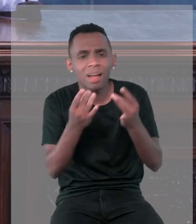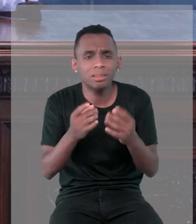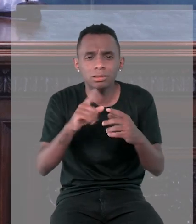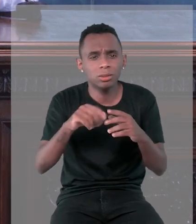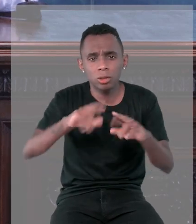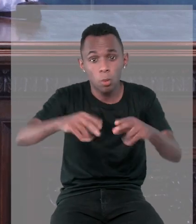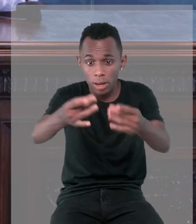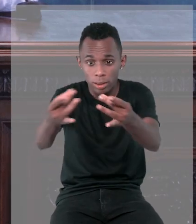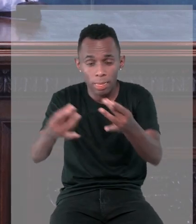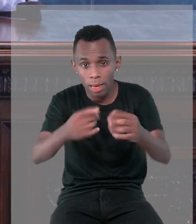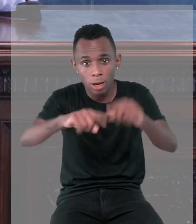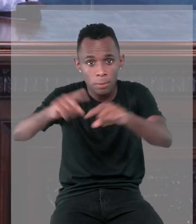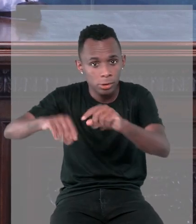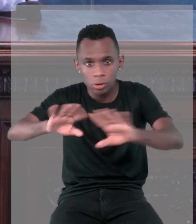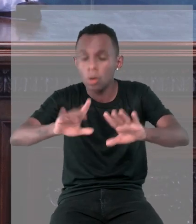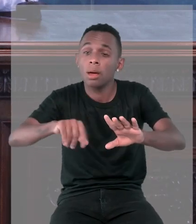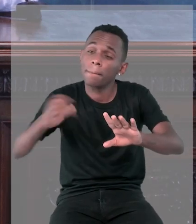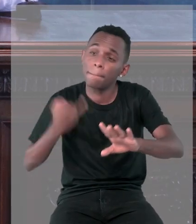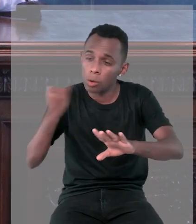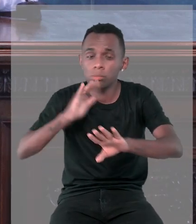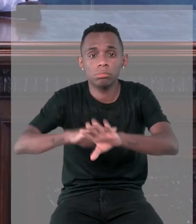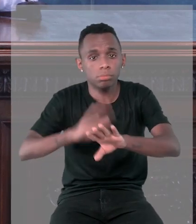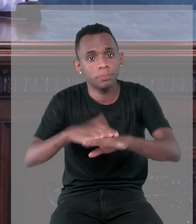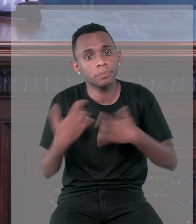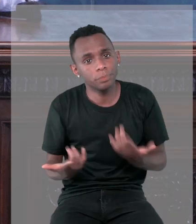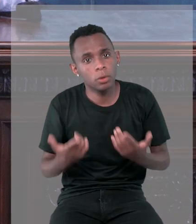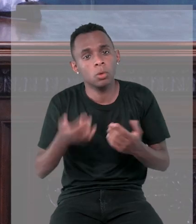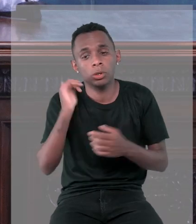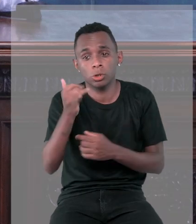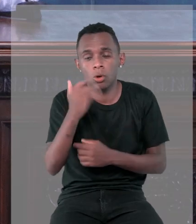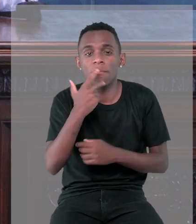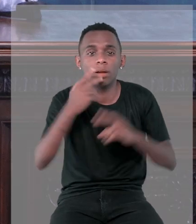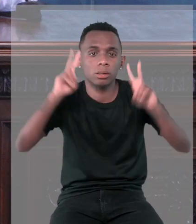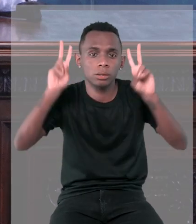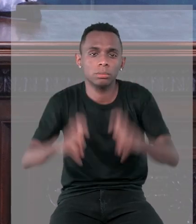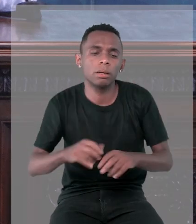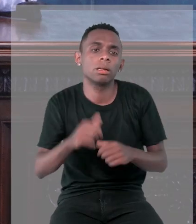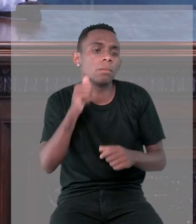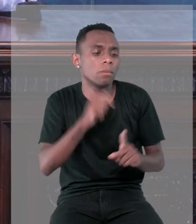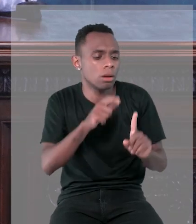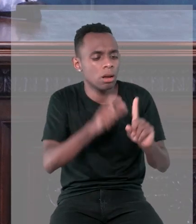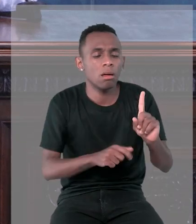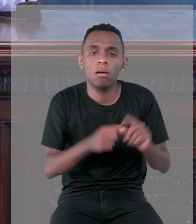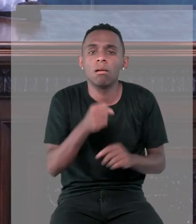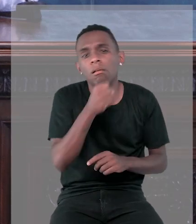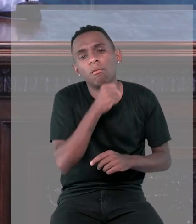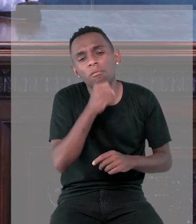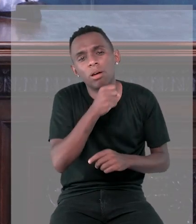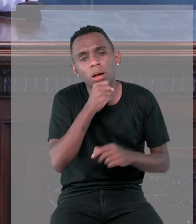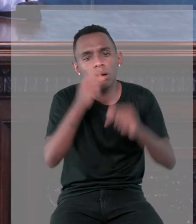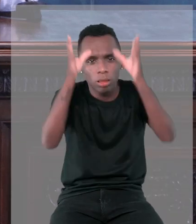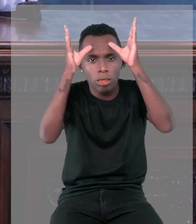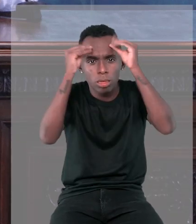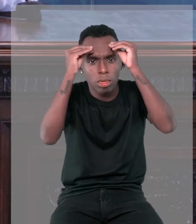nada acessórios, não, porque são essenciais também, né? Então, esse conto que fala da velhinha que está com Alzheimer, que, né,